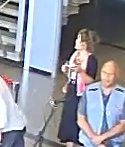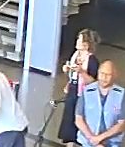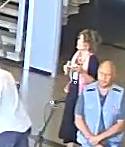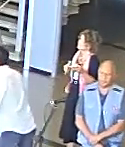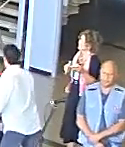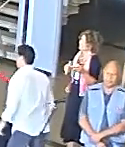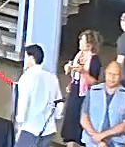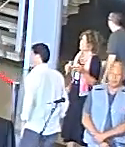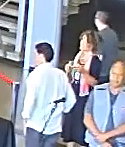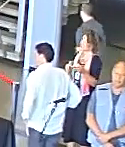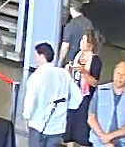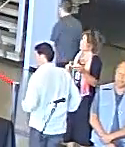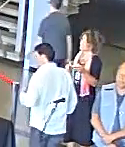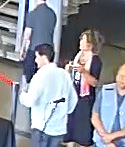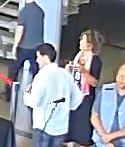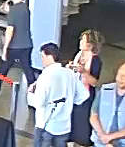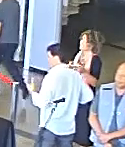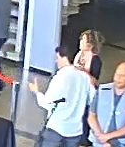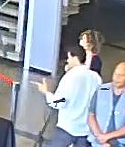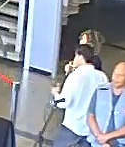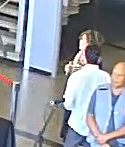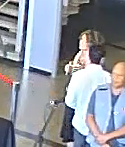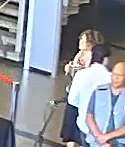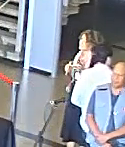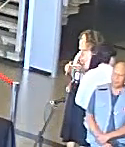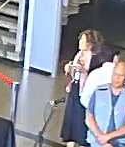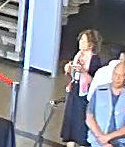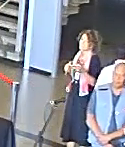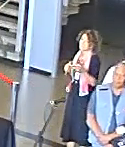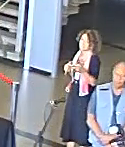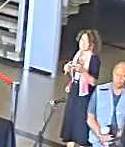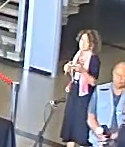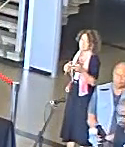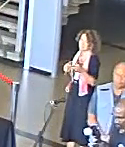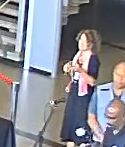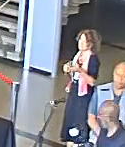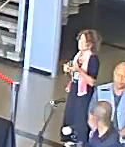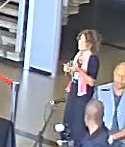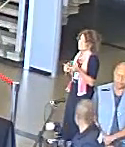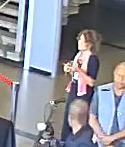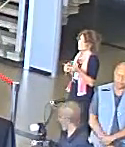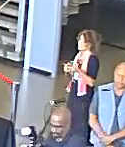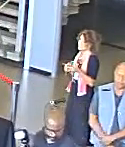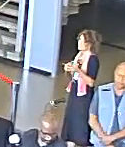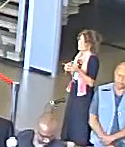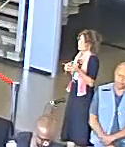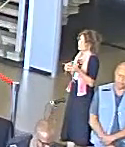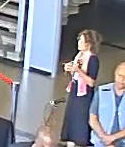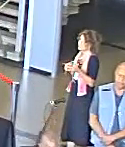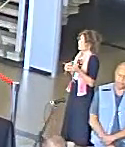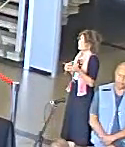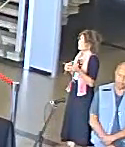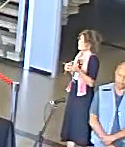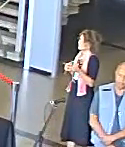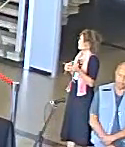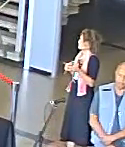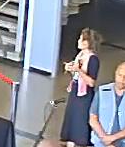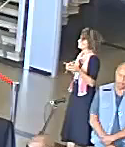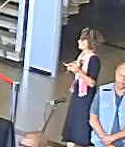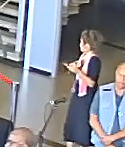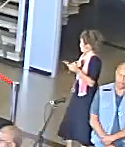em momento nenhum e o Ministério Público quer obedecer a uma agência que nem reguladora ela há algum tempo